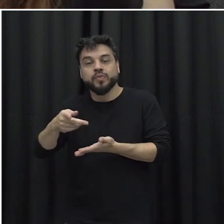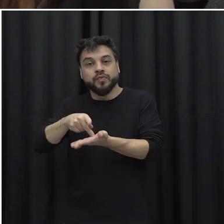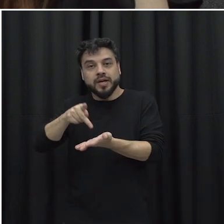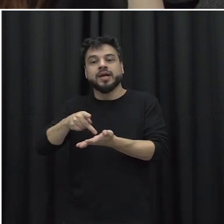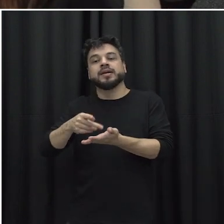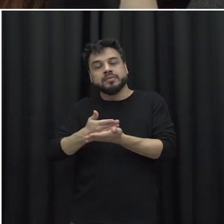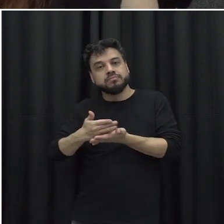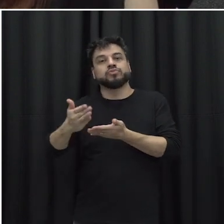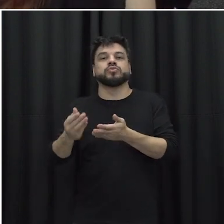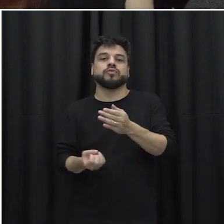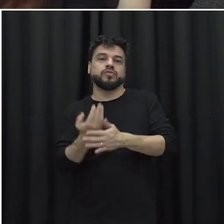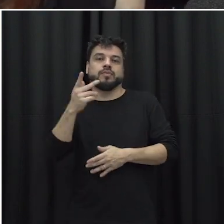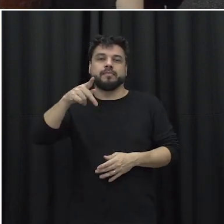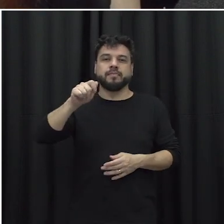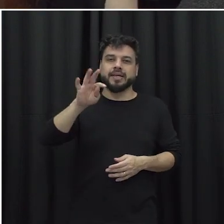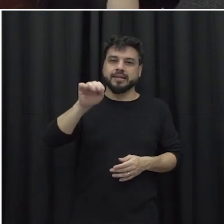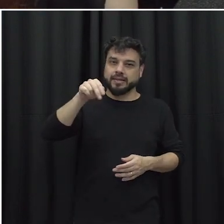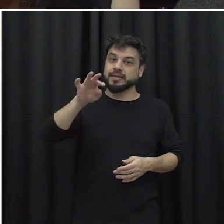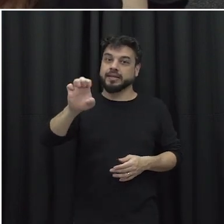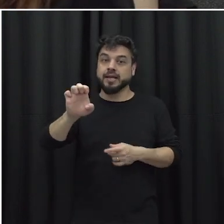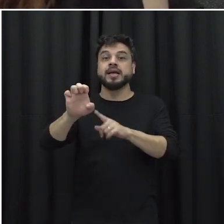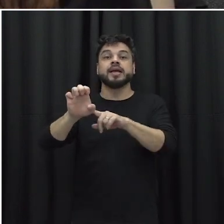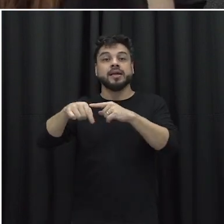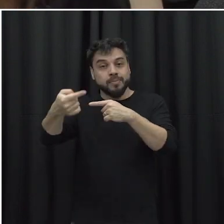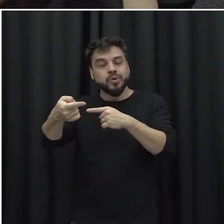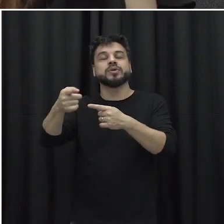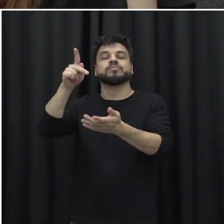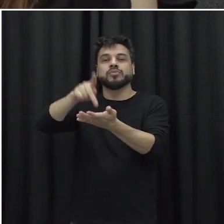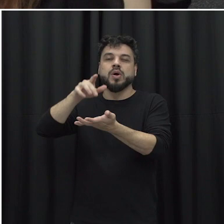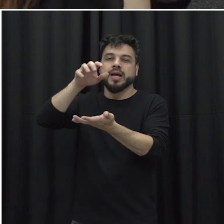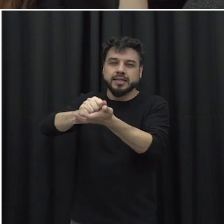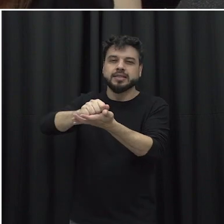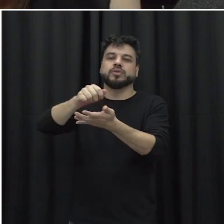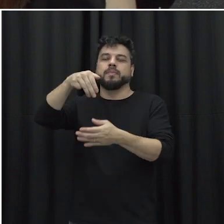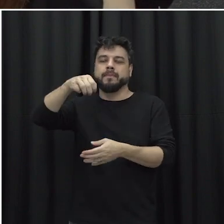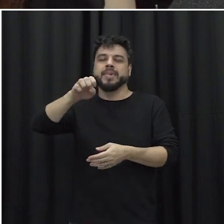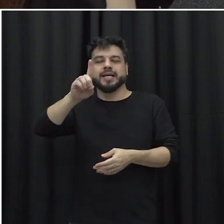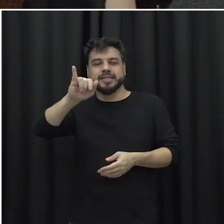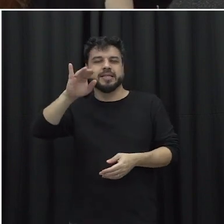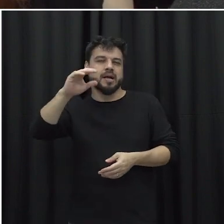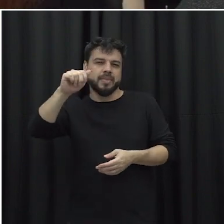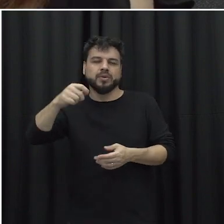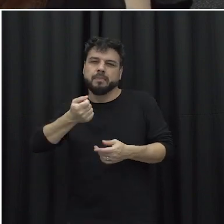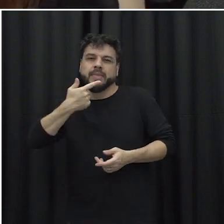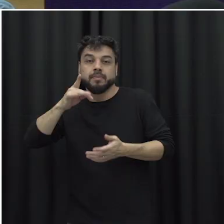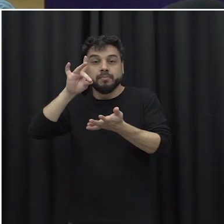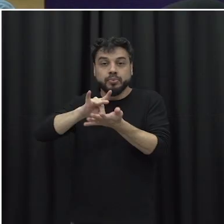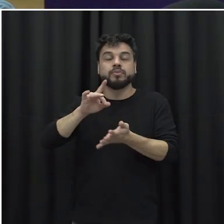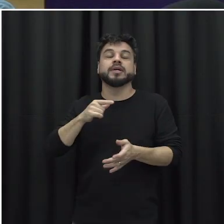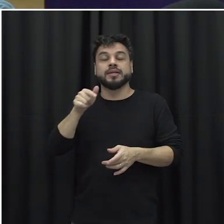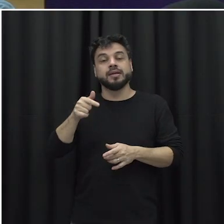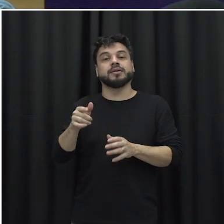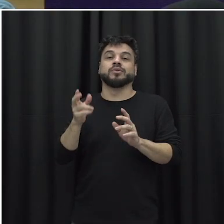como um medicamento, aí entra em toda essa questão normal de patente de medicamentos. Mas primeiro tem que ter